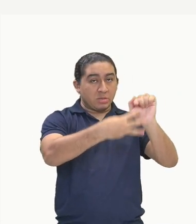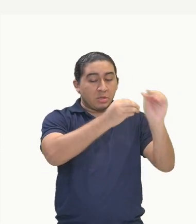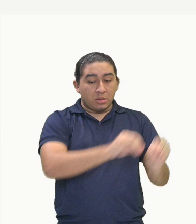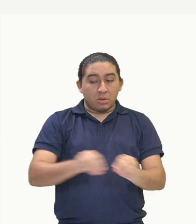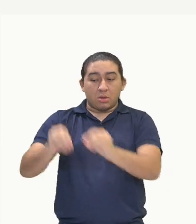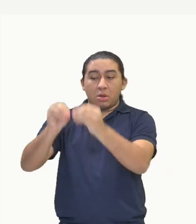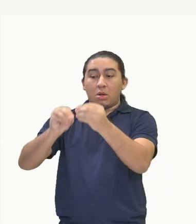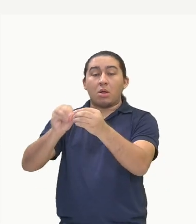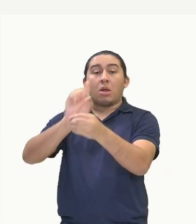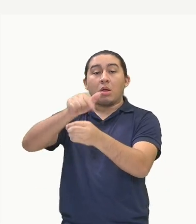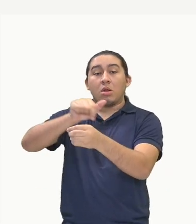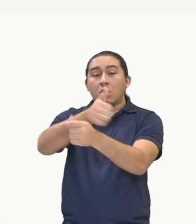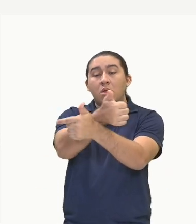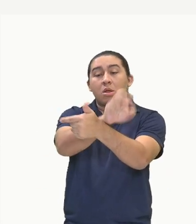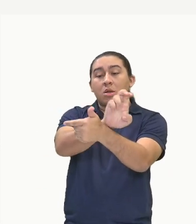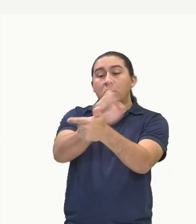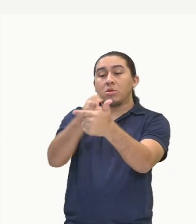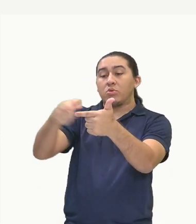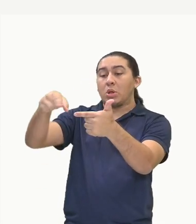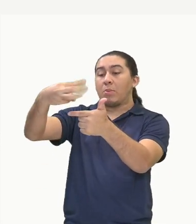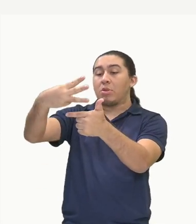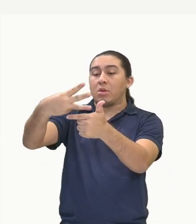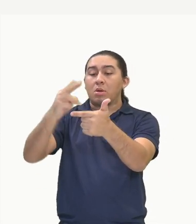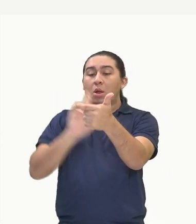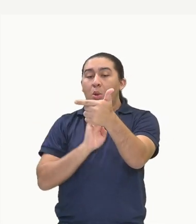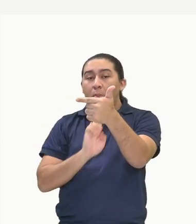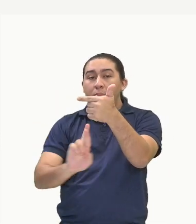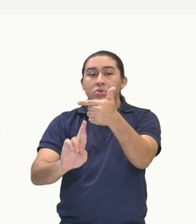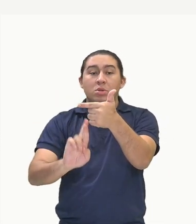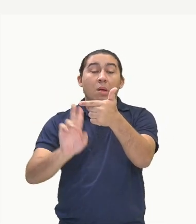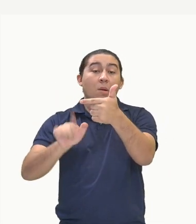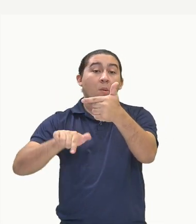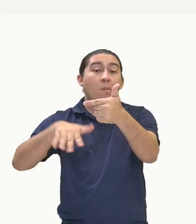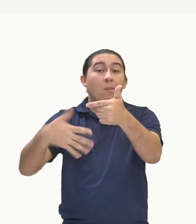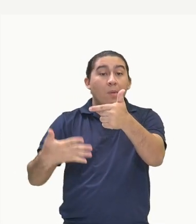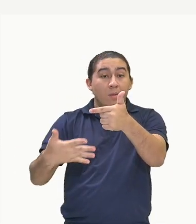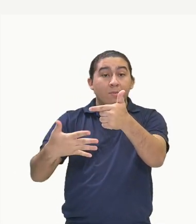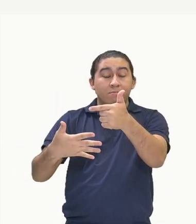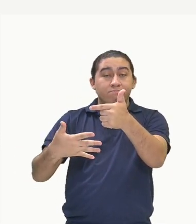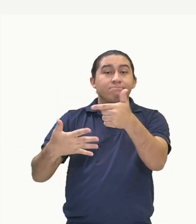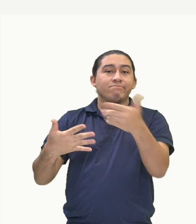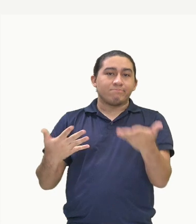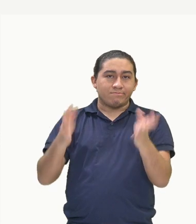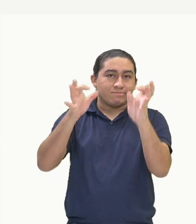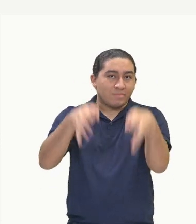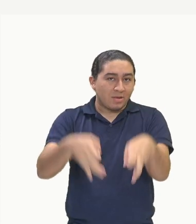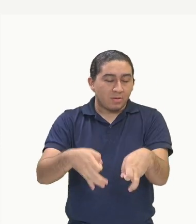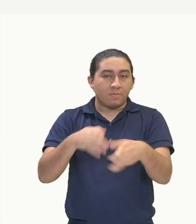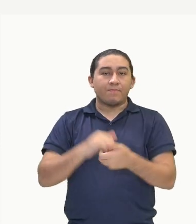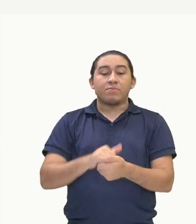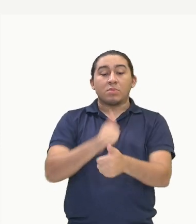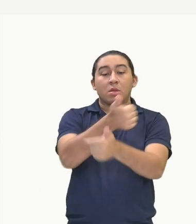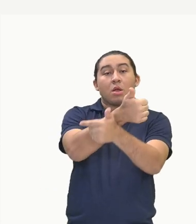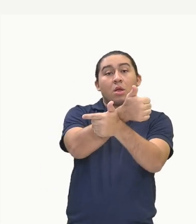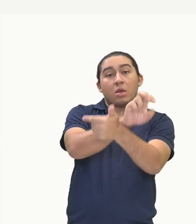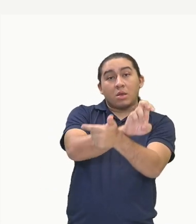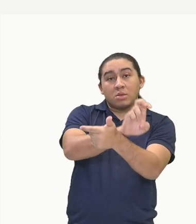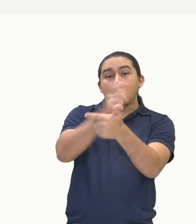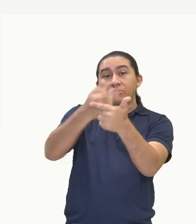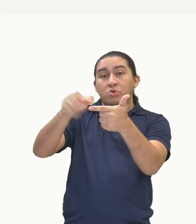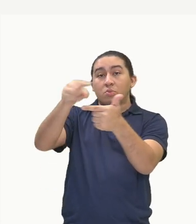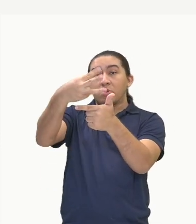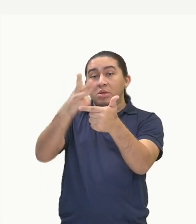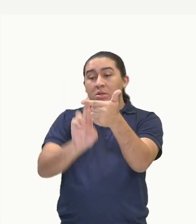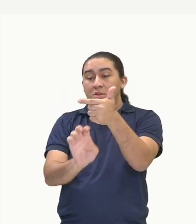você multiplica pelo numerador, tá ok? Então, o que a gente fez? 15 dividido por 3 é 5